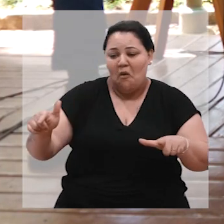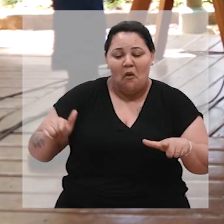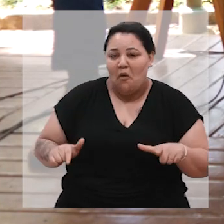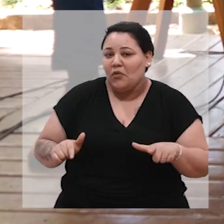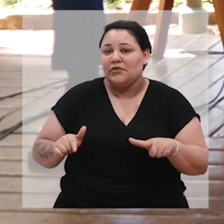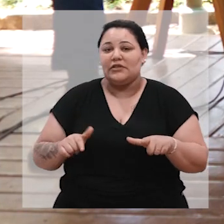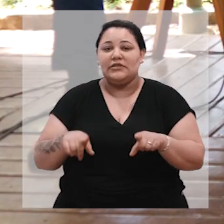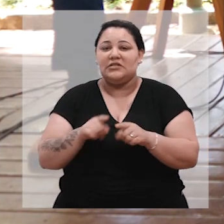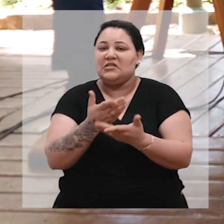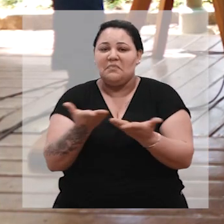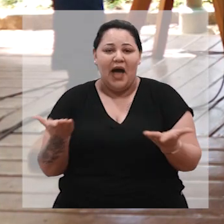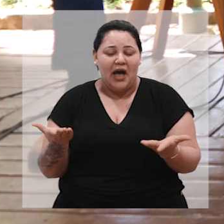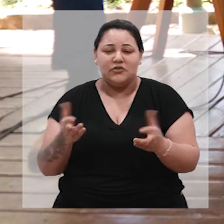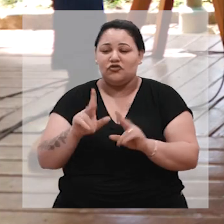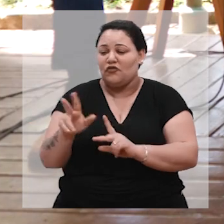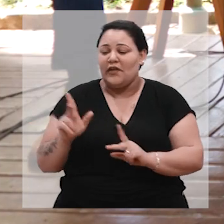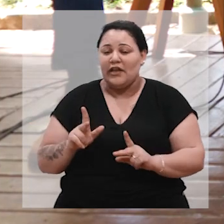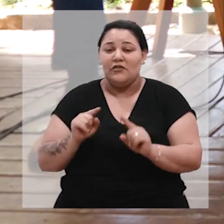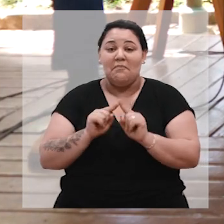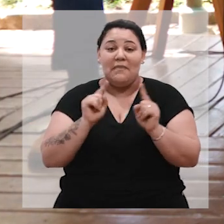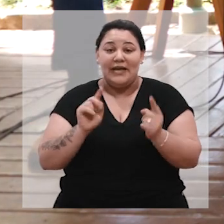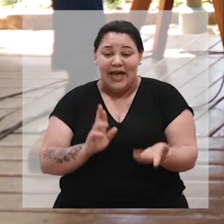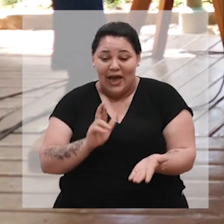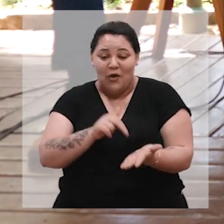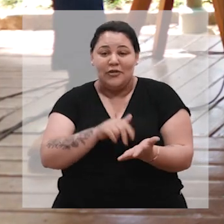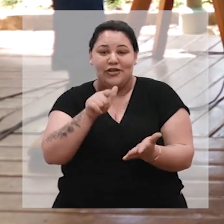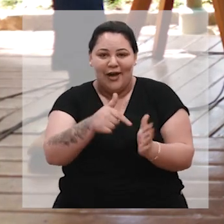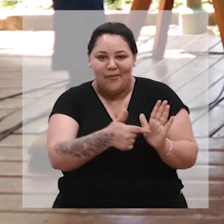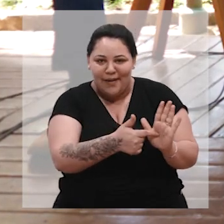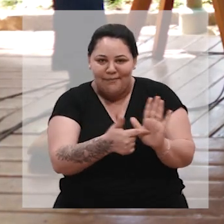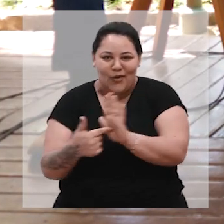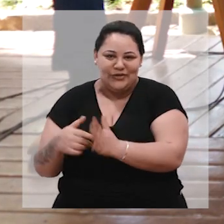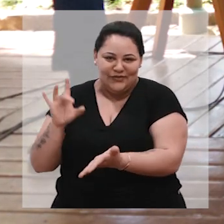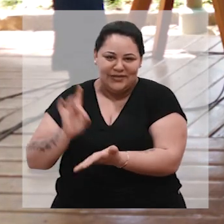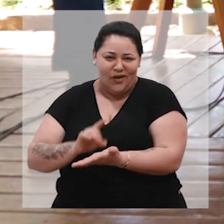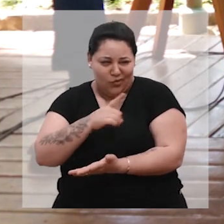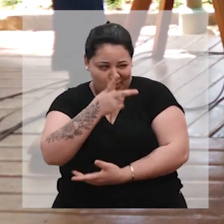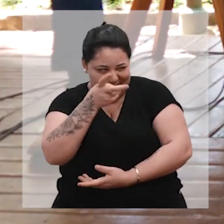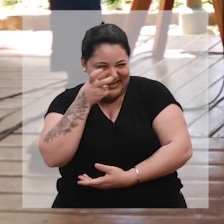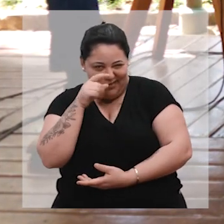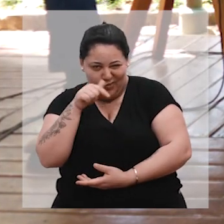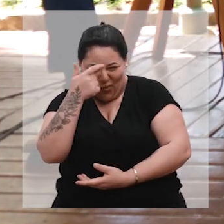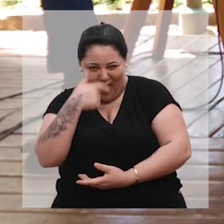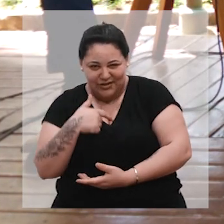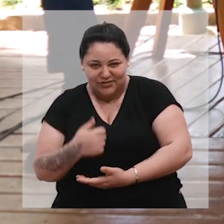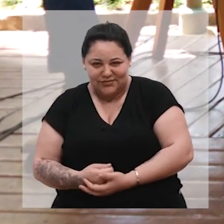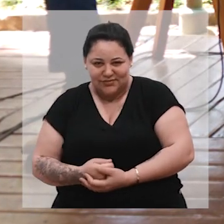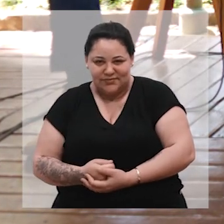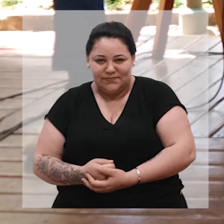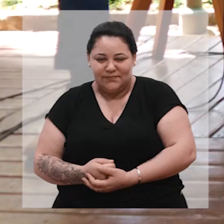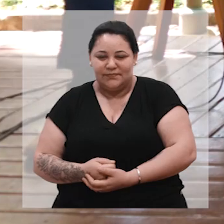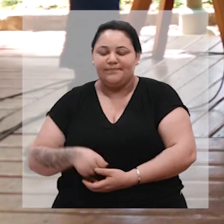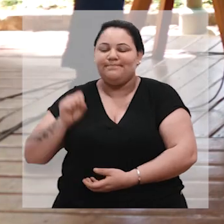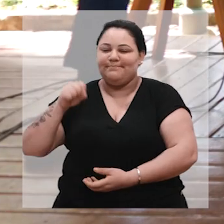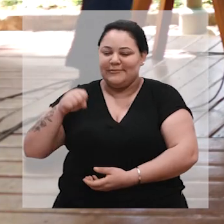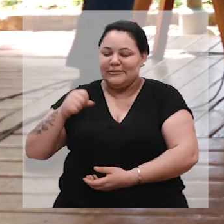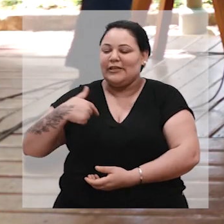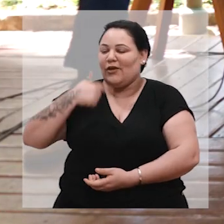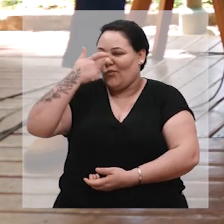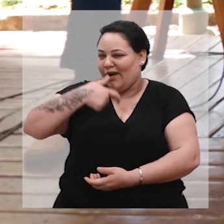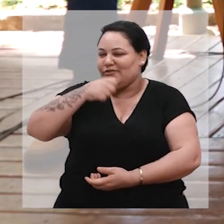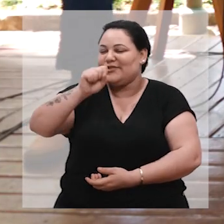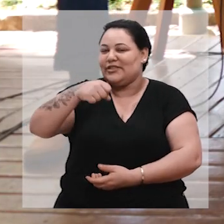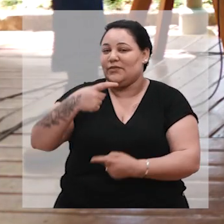nas outras, né, ou enfim, outros espaços. Mas ele é realmente uma vitrine. Tu percebe isso, que ela é uma vitrine para o escritor?